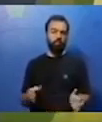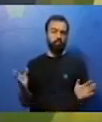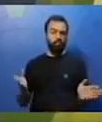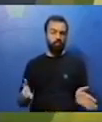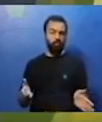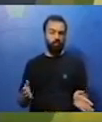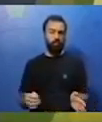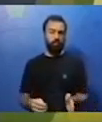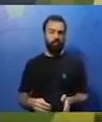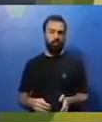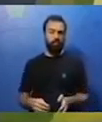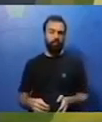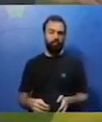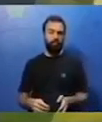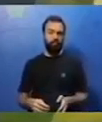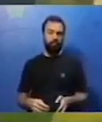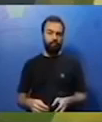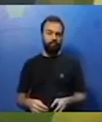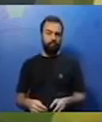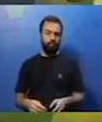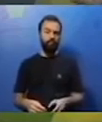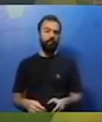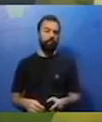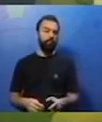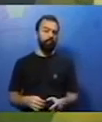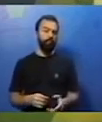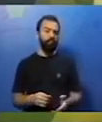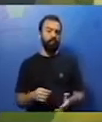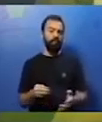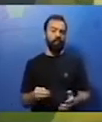agora, como eu escrevo um número decimal